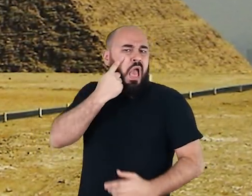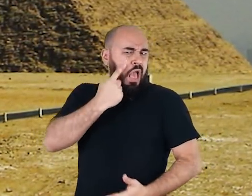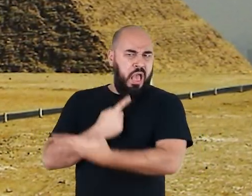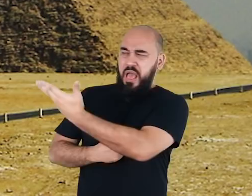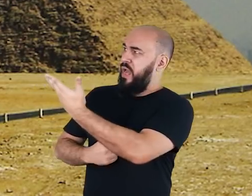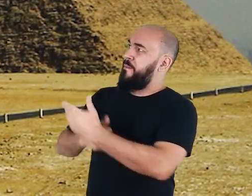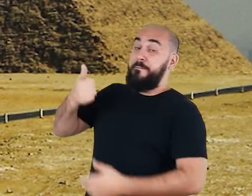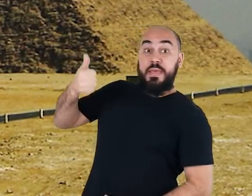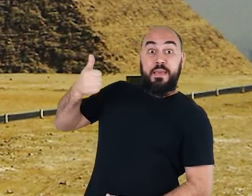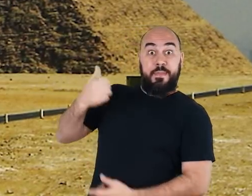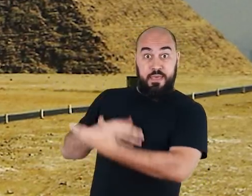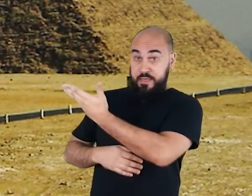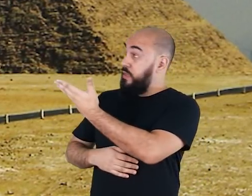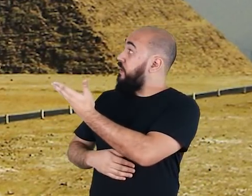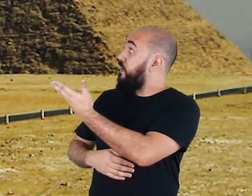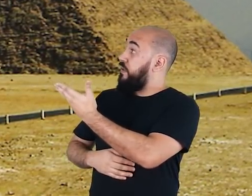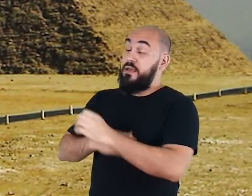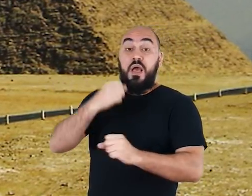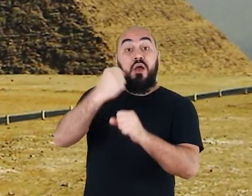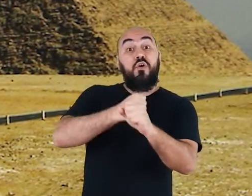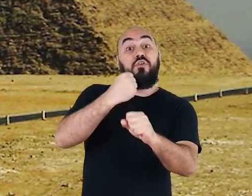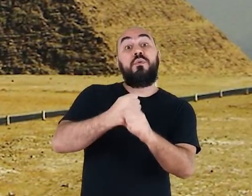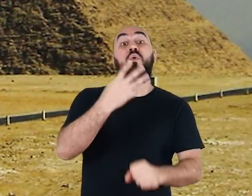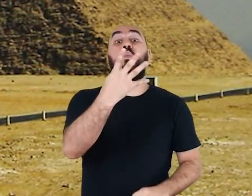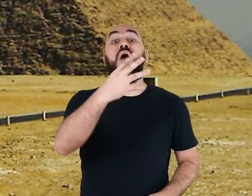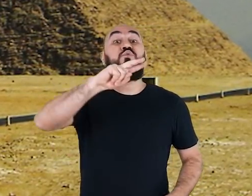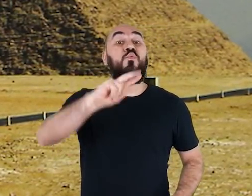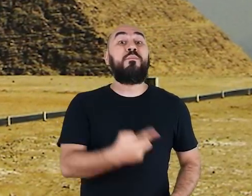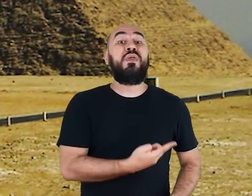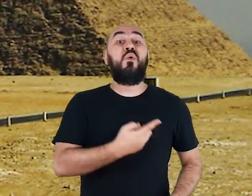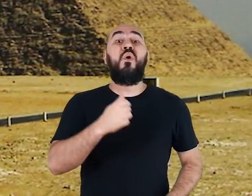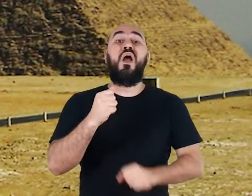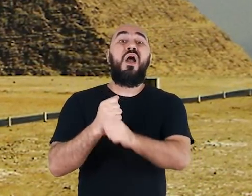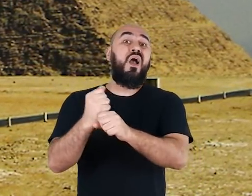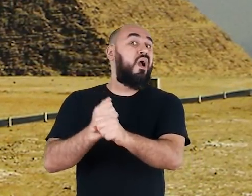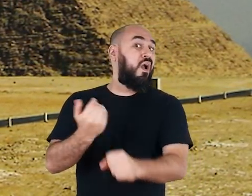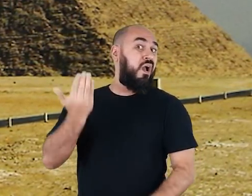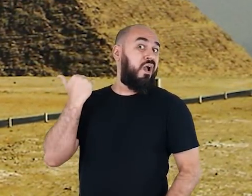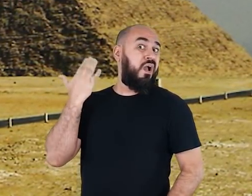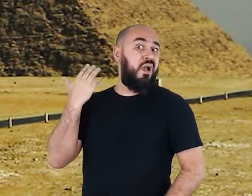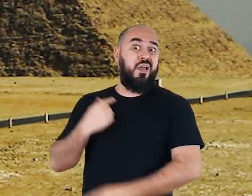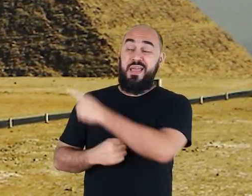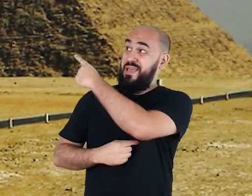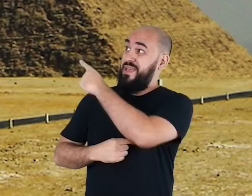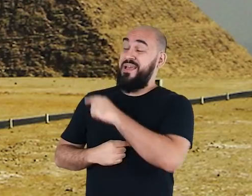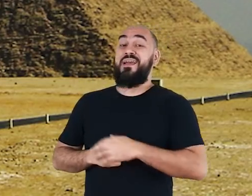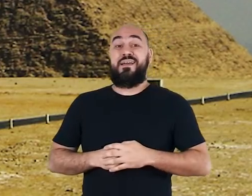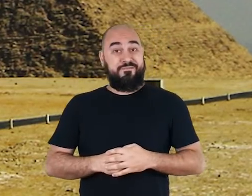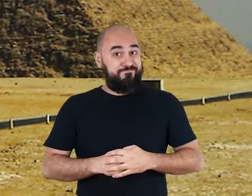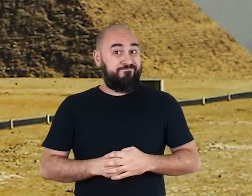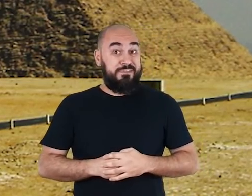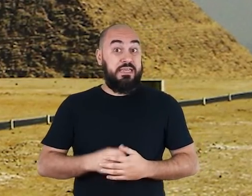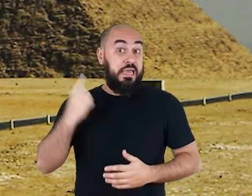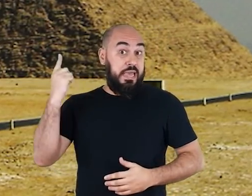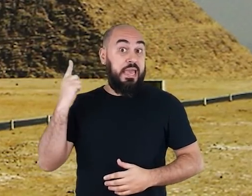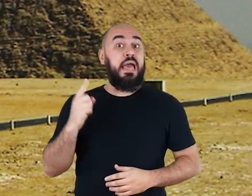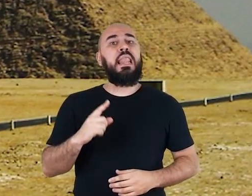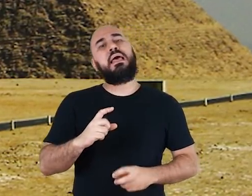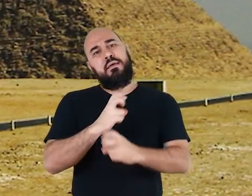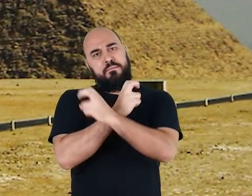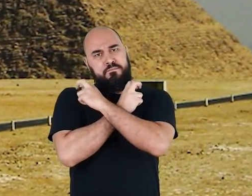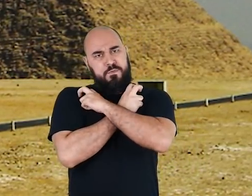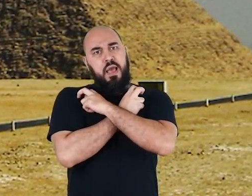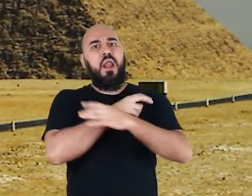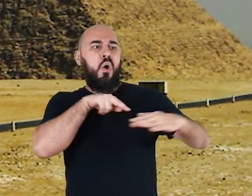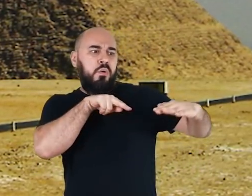foi construída há pelo menos 4.000 anos atrás. É a pirâmide do faraó Quéops. E ela também é chamada de a